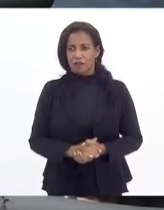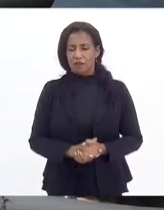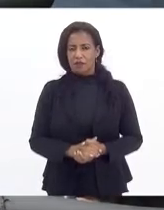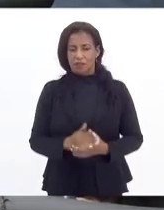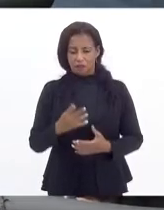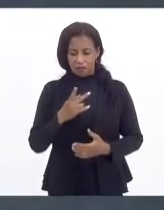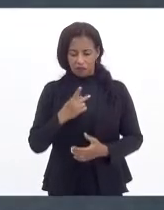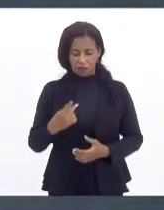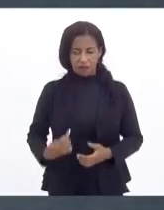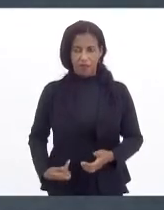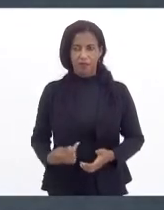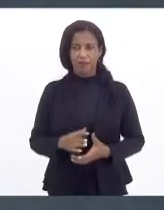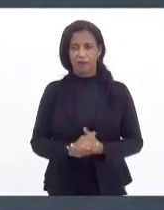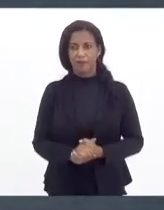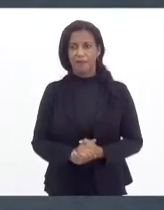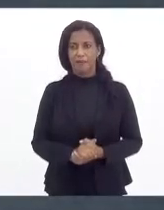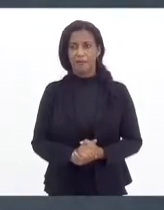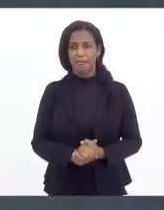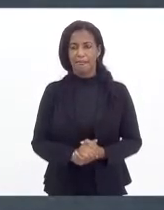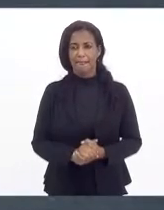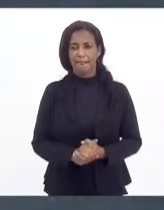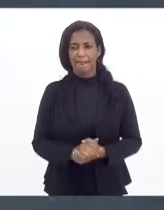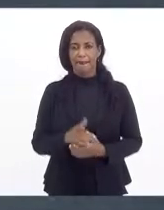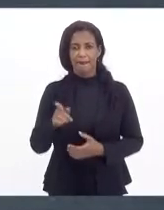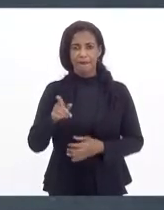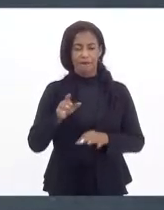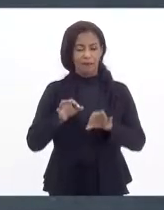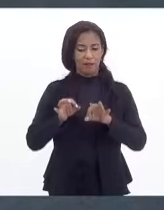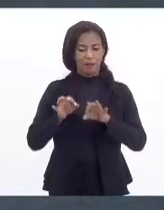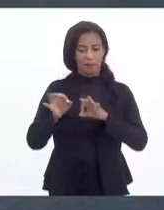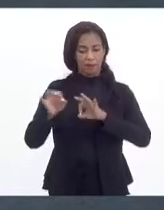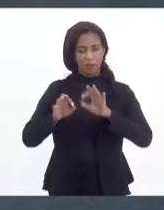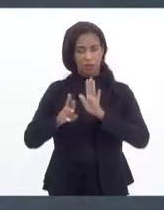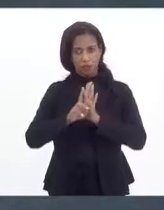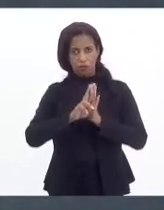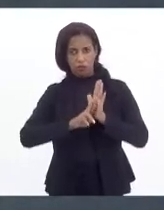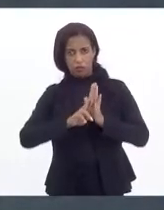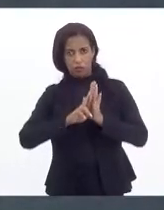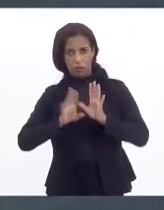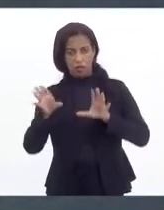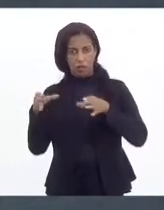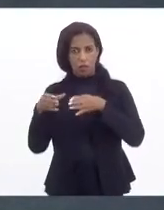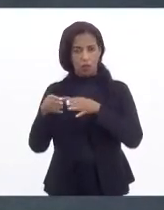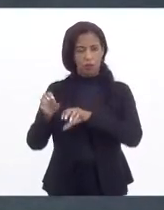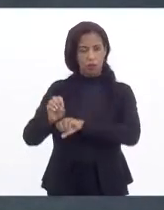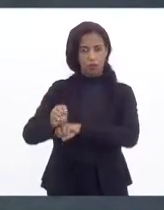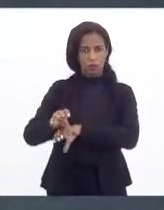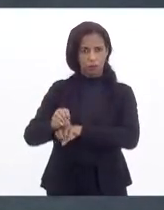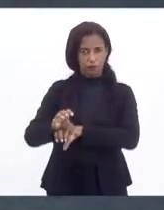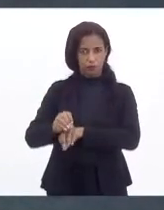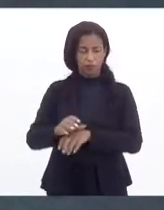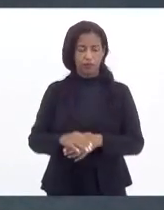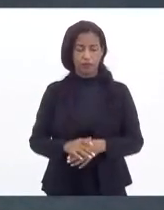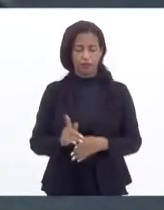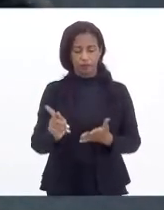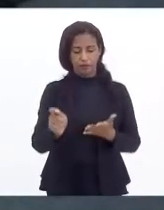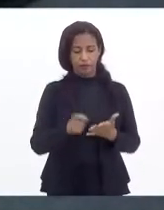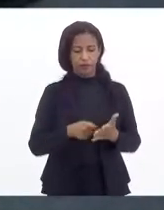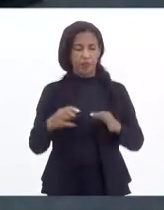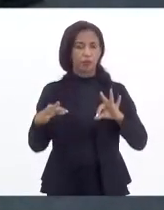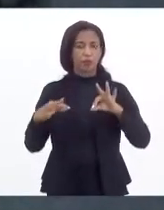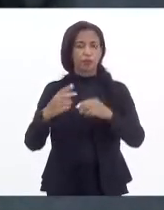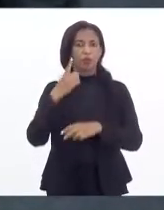Senhor presidente, esse projeto de resolução é um projeto da Comissão de Educação, assinado por